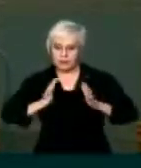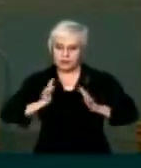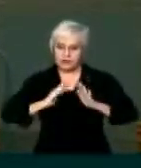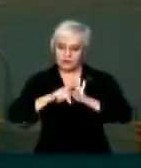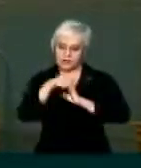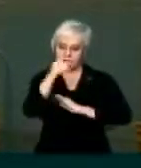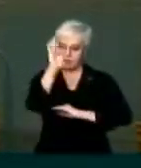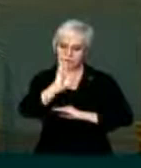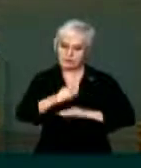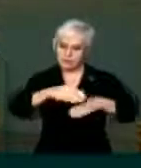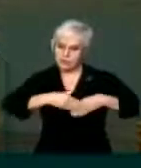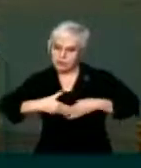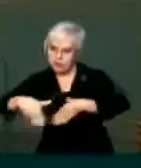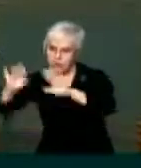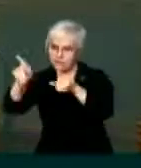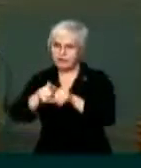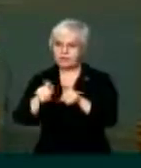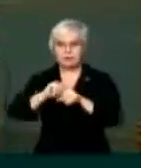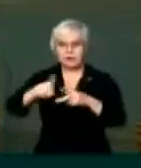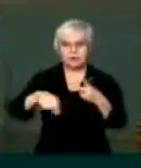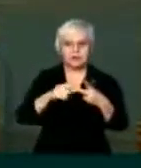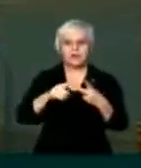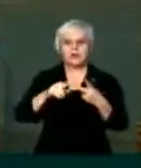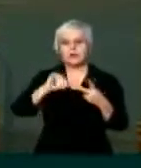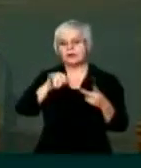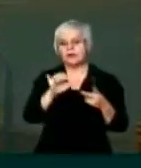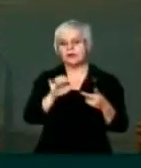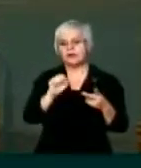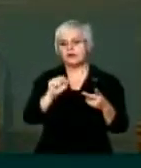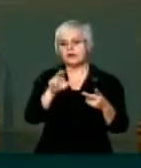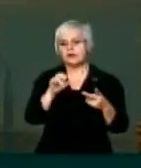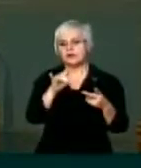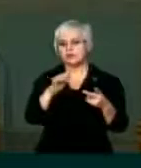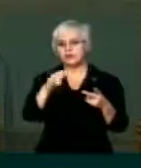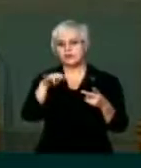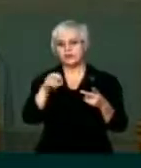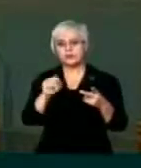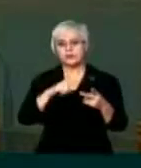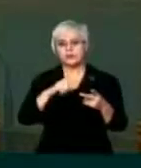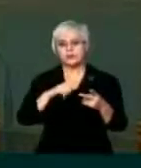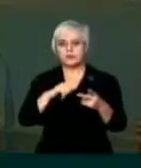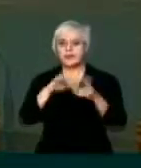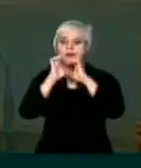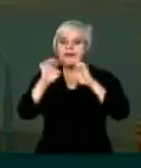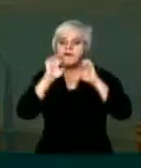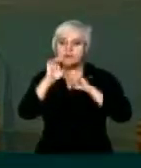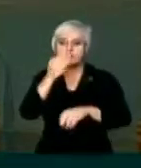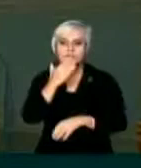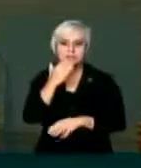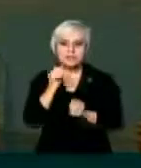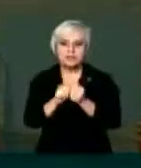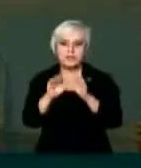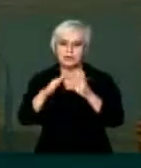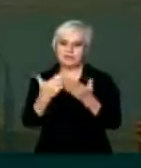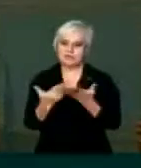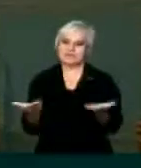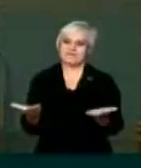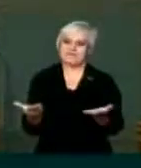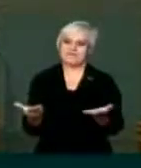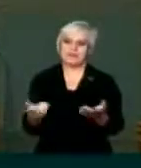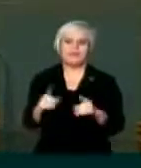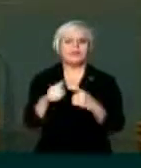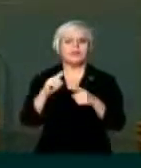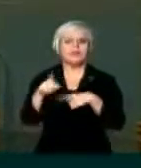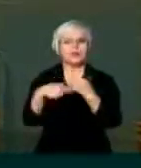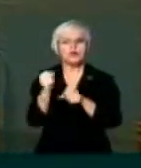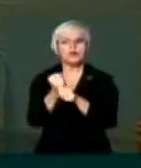além-mar. Depois os jesuítas, na sua ação pioneira de evangelizar os indígenas. E ficamos, portanto,